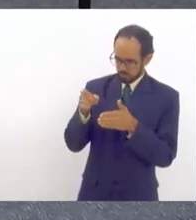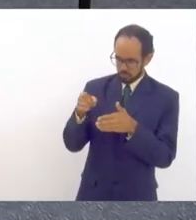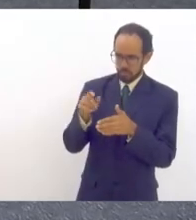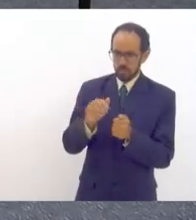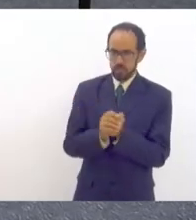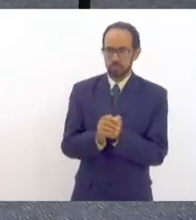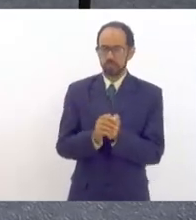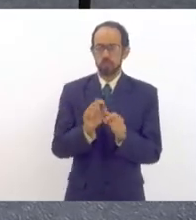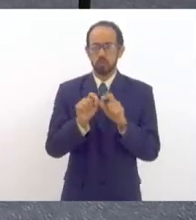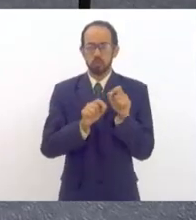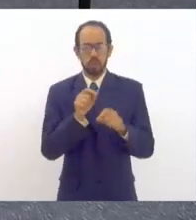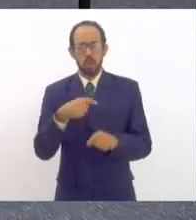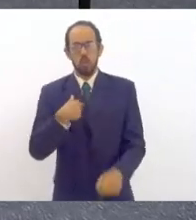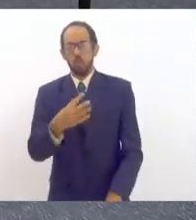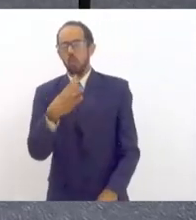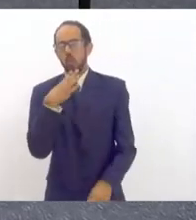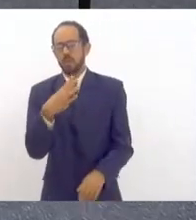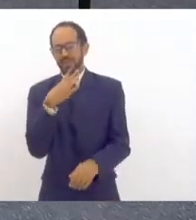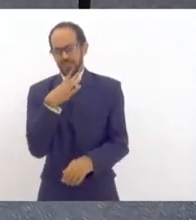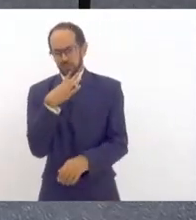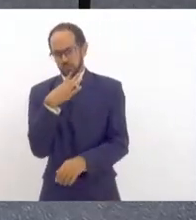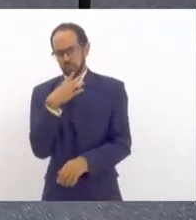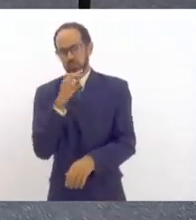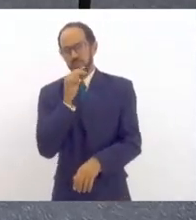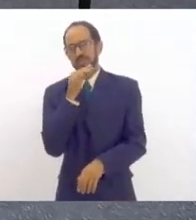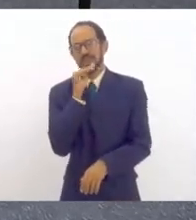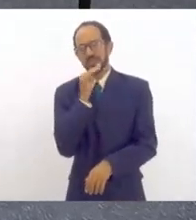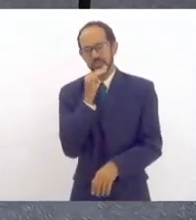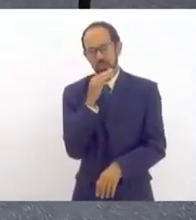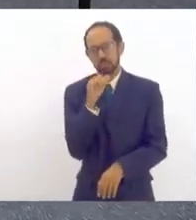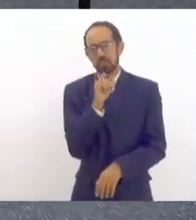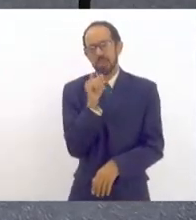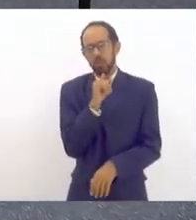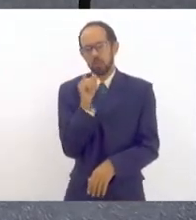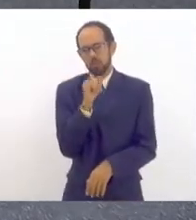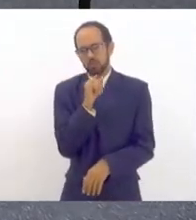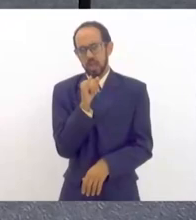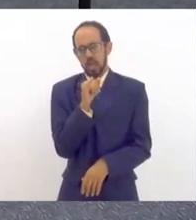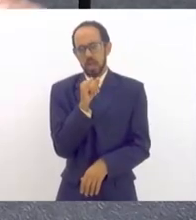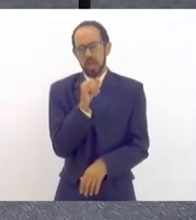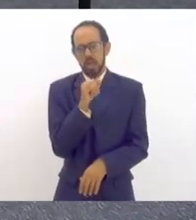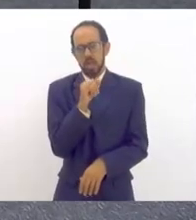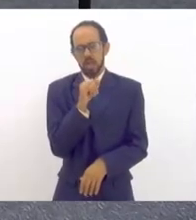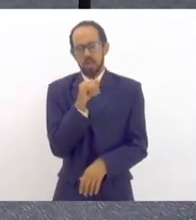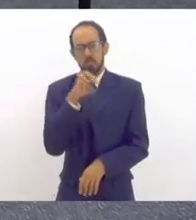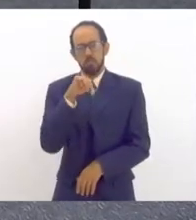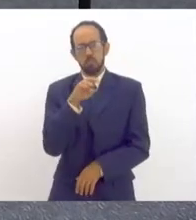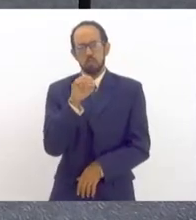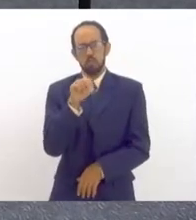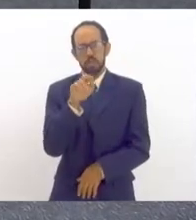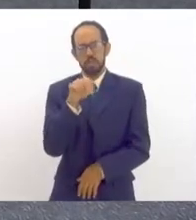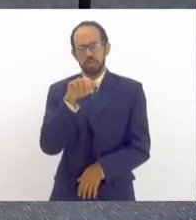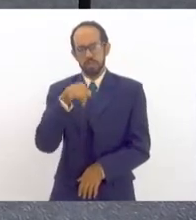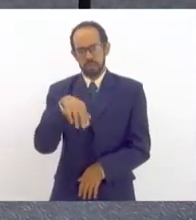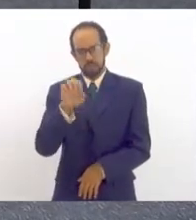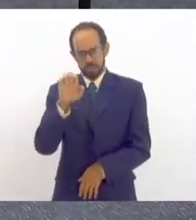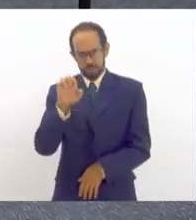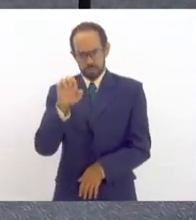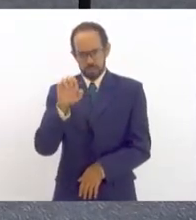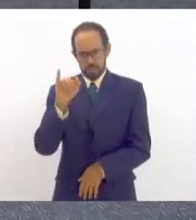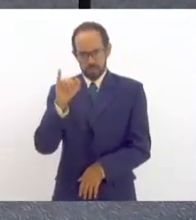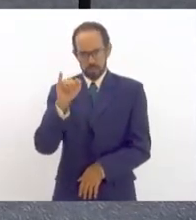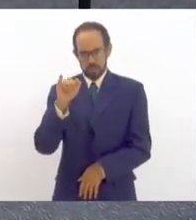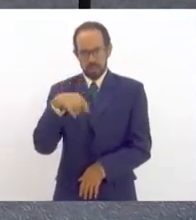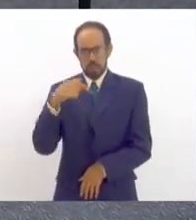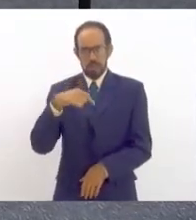dizer que conheço bem o Município de Mangaratiba Itacuruçá Muriqui Ibicuí porque eu fui criada sou criada na zona oeste e